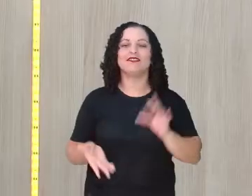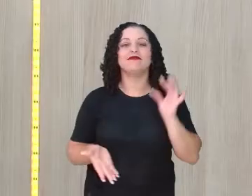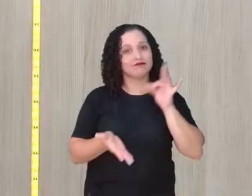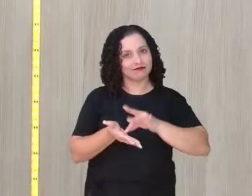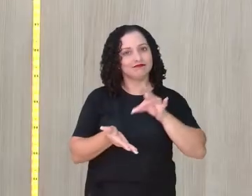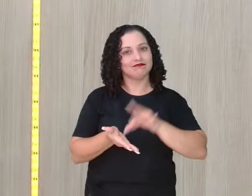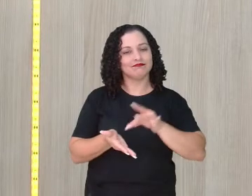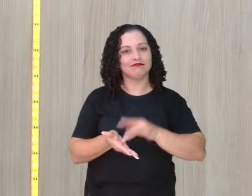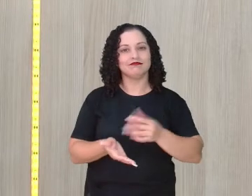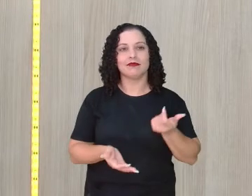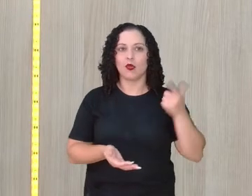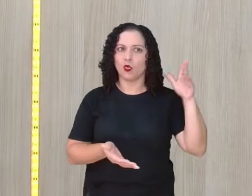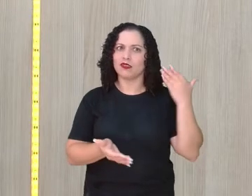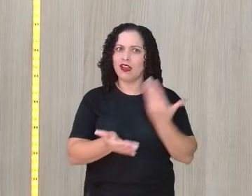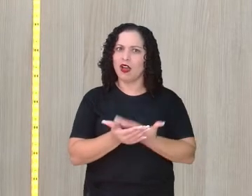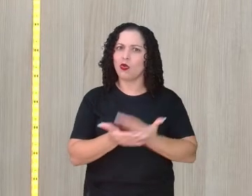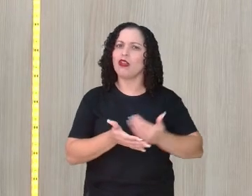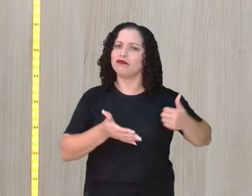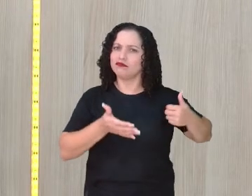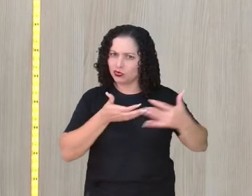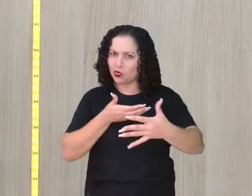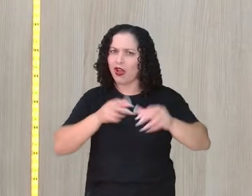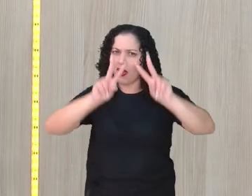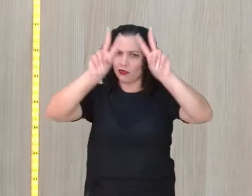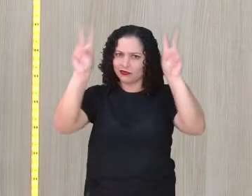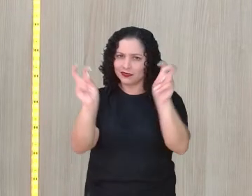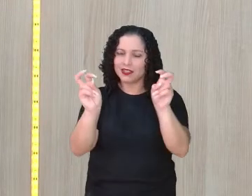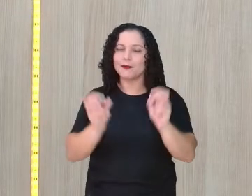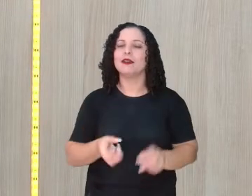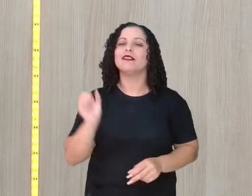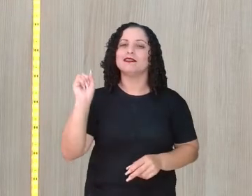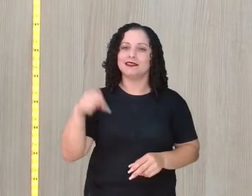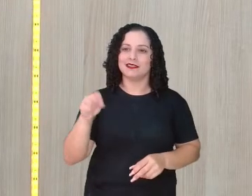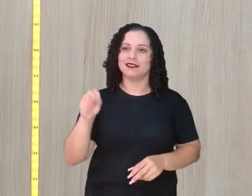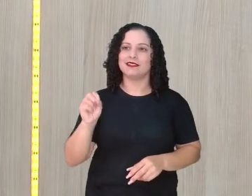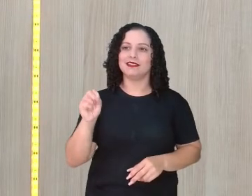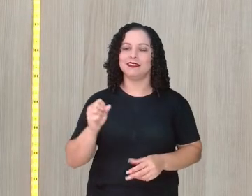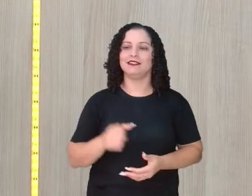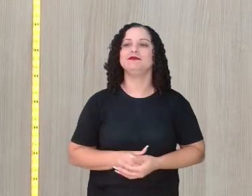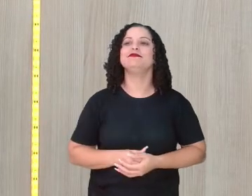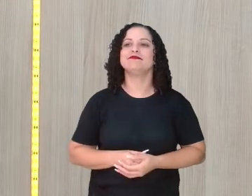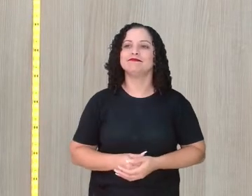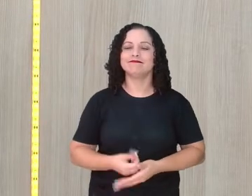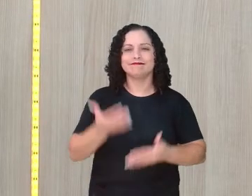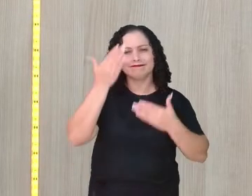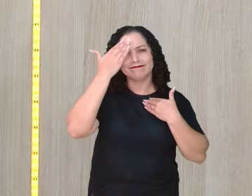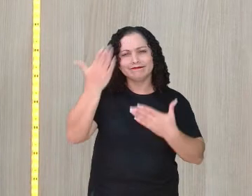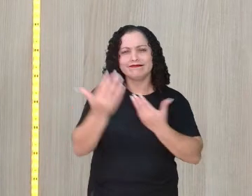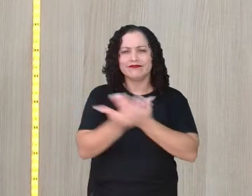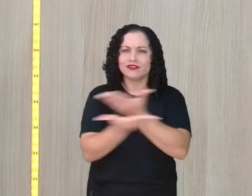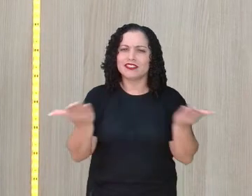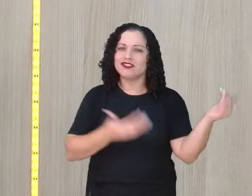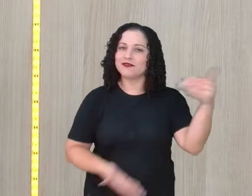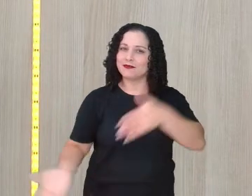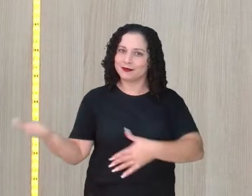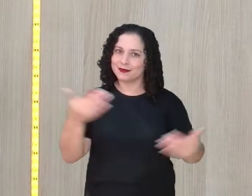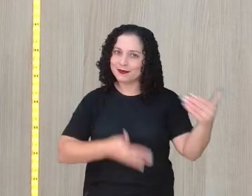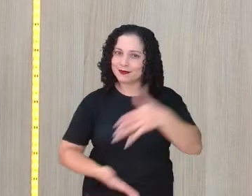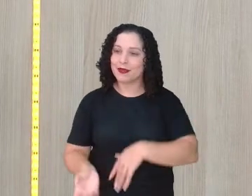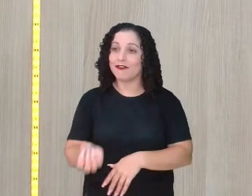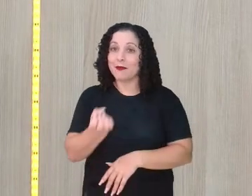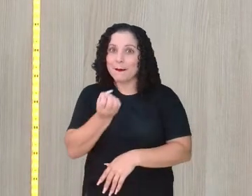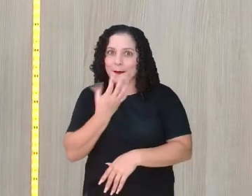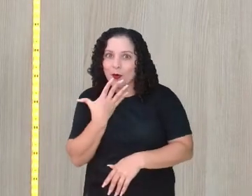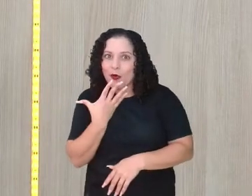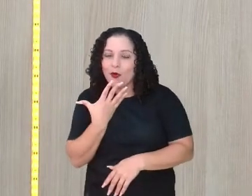E na próxima aula a gente vai continuar falando sobre isso, não é? Vamos continuar falando sobre isso na próxima aula. Desde já agradeço a participação de vocês, foi muito